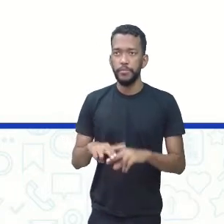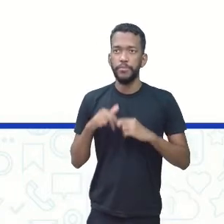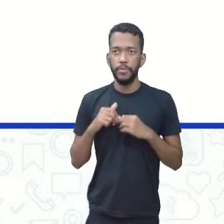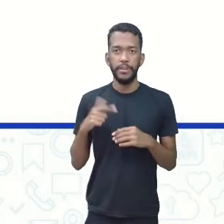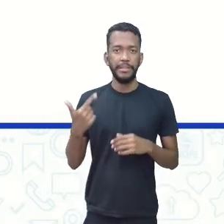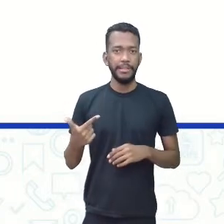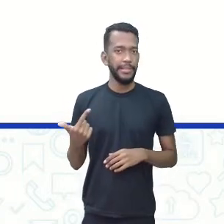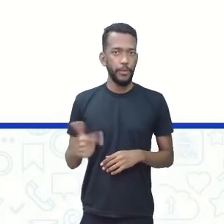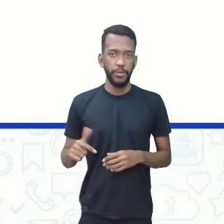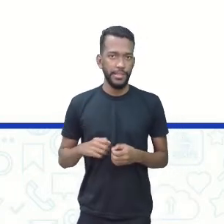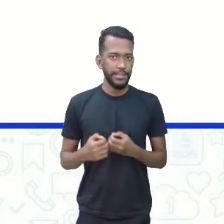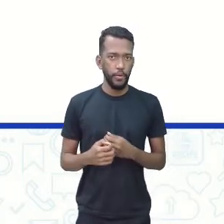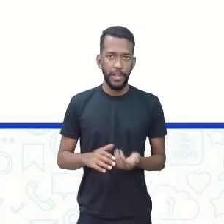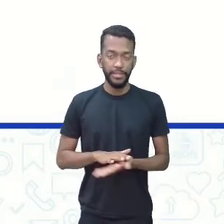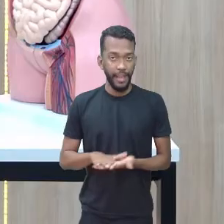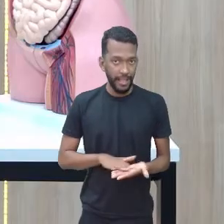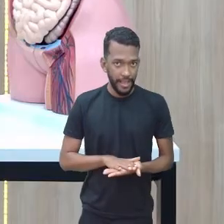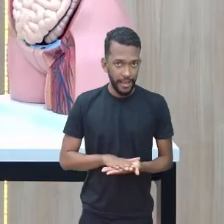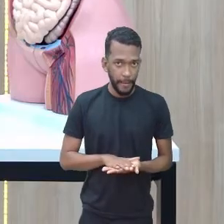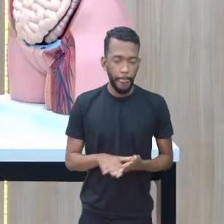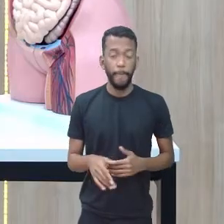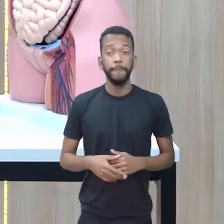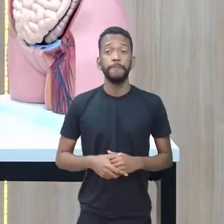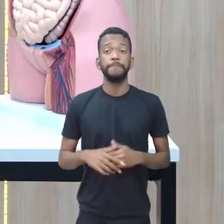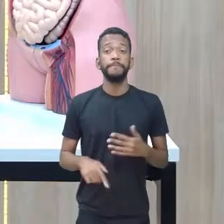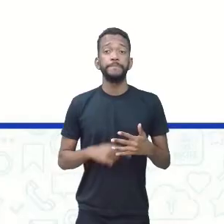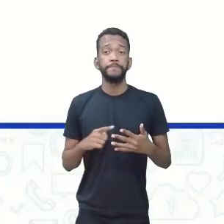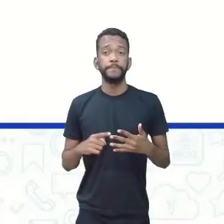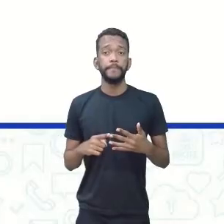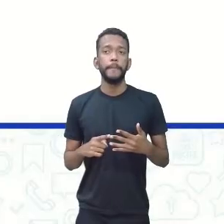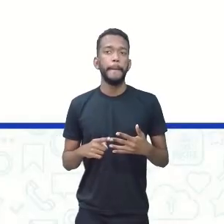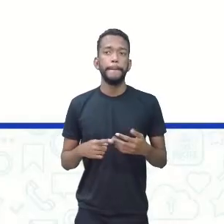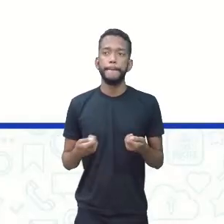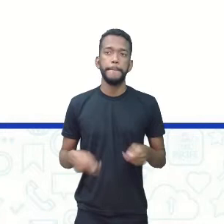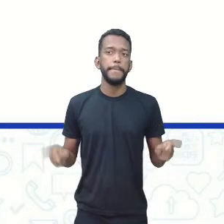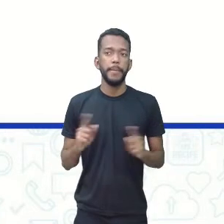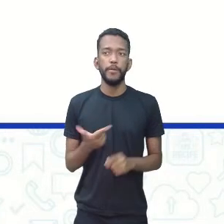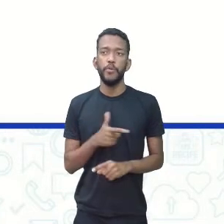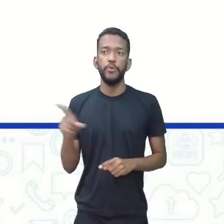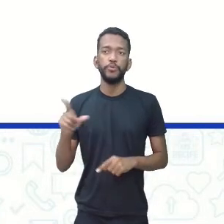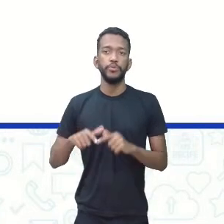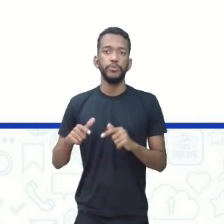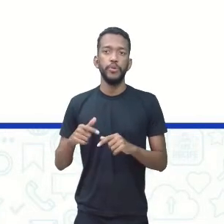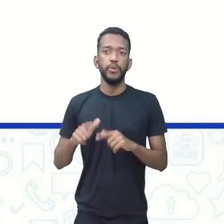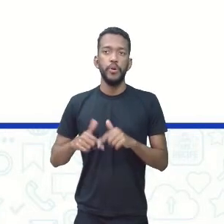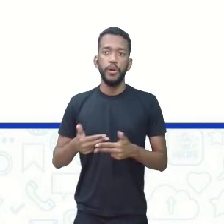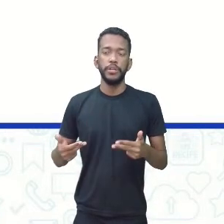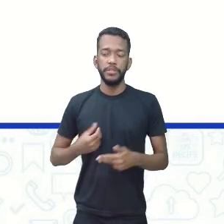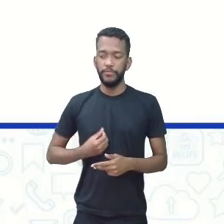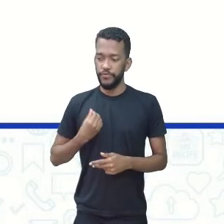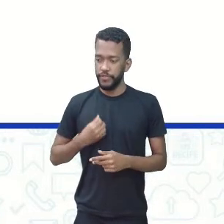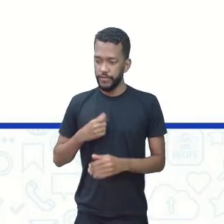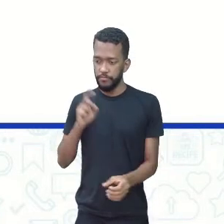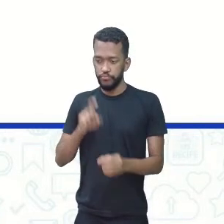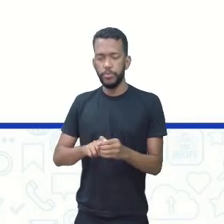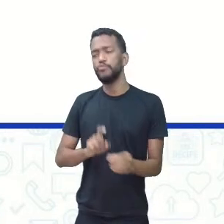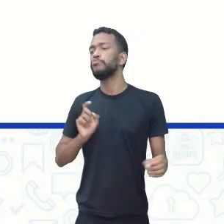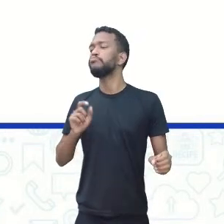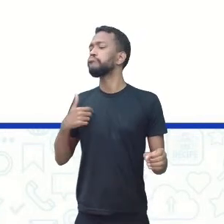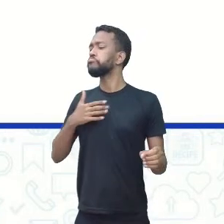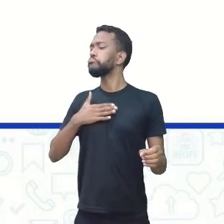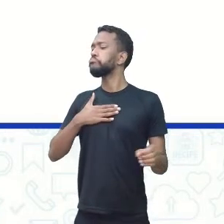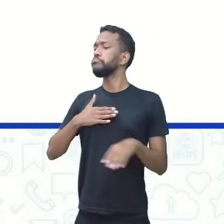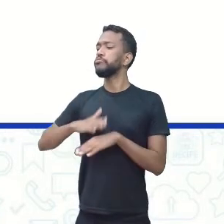acelulares. E aí? C. Não necessitam de outros organismos para a reprodução. Será que eles